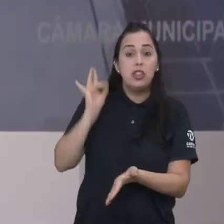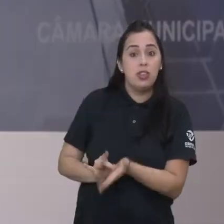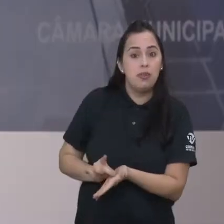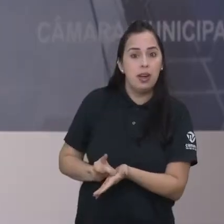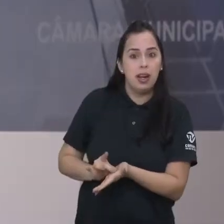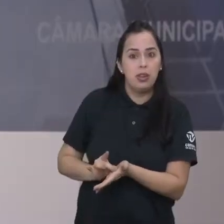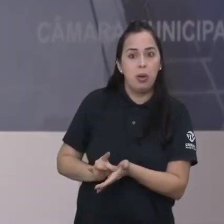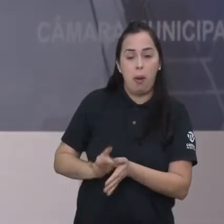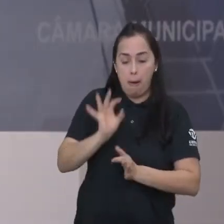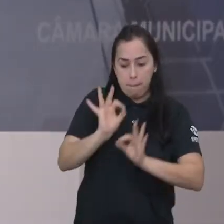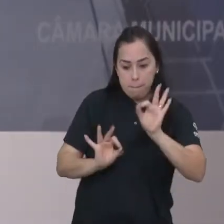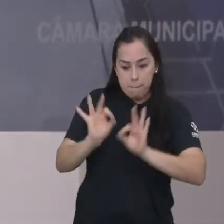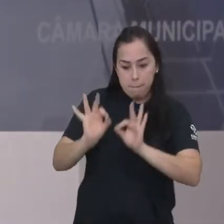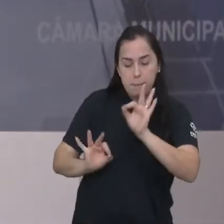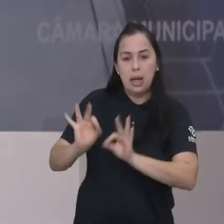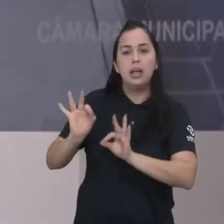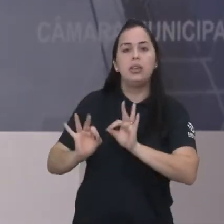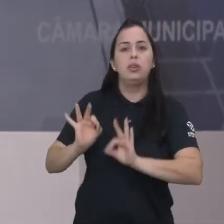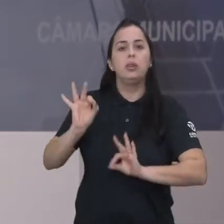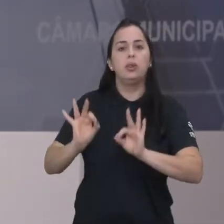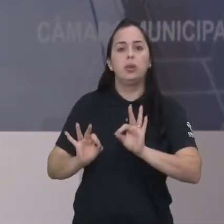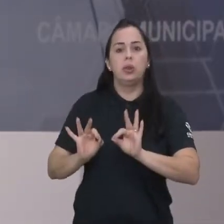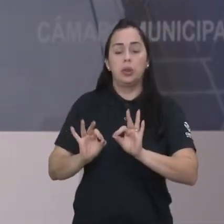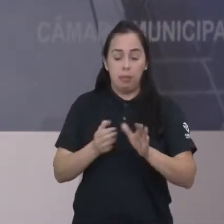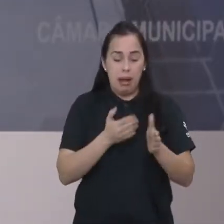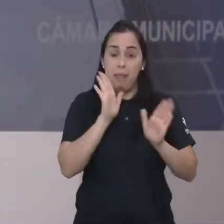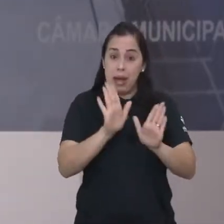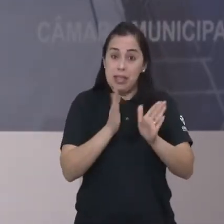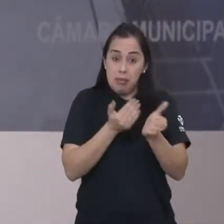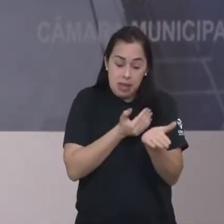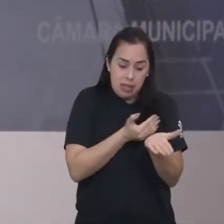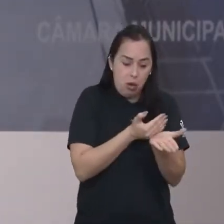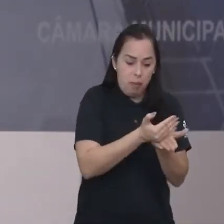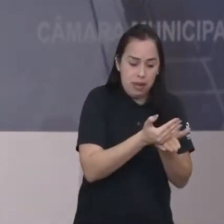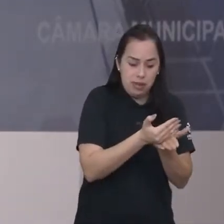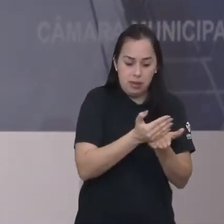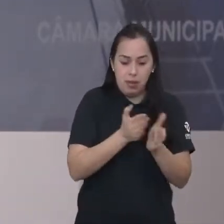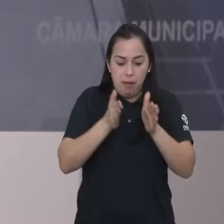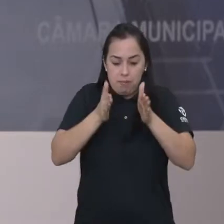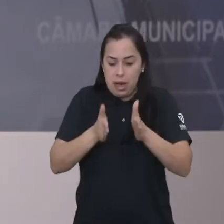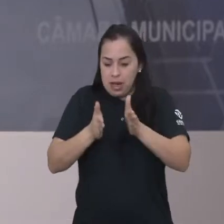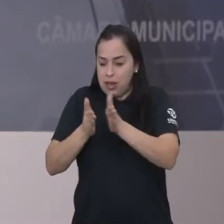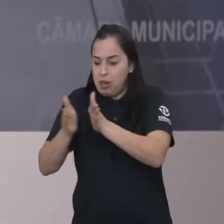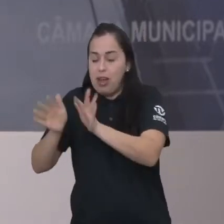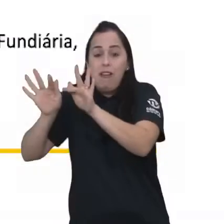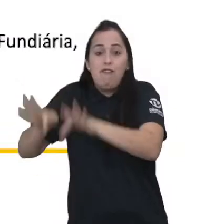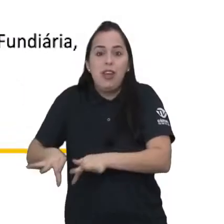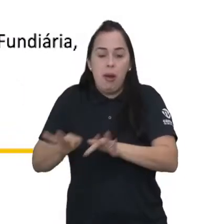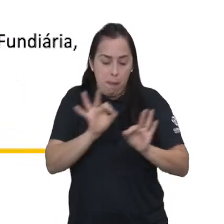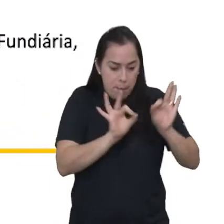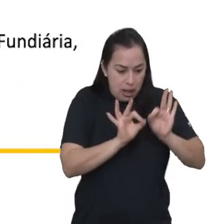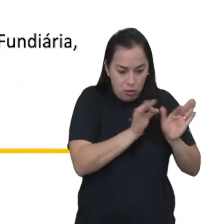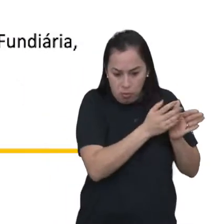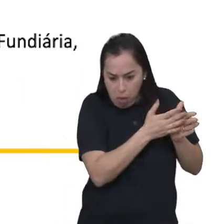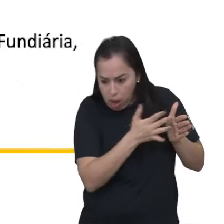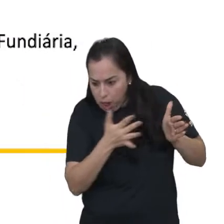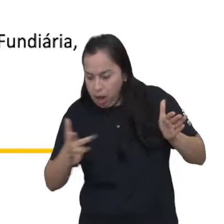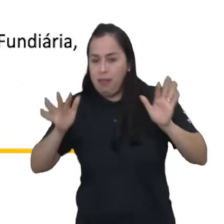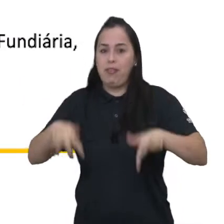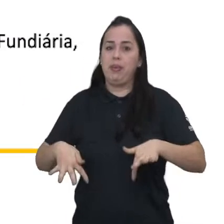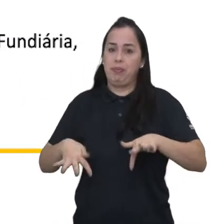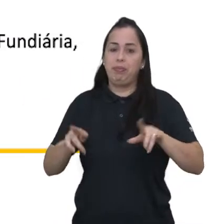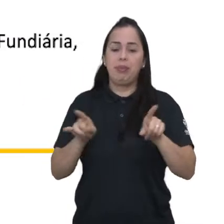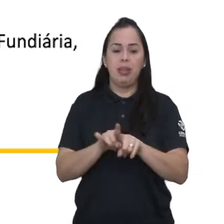definitivamente o nosso Plano Municipal de Regularização Fundiária com início, meio e fim. E aí eu sugiro que a gente retome o que já foi feito, foi